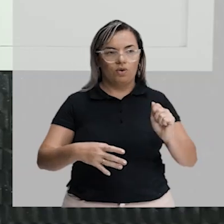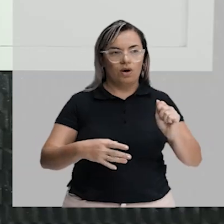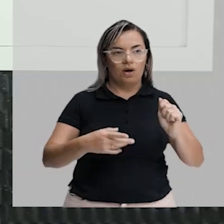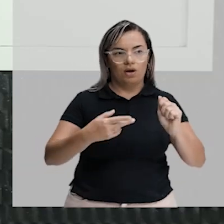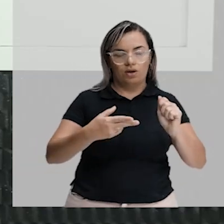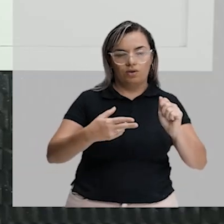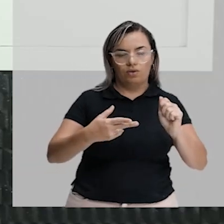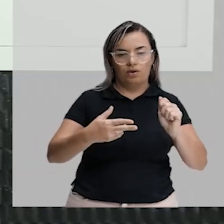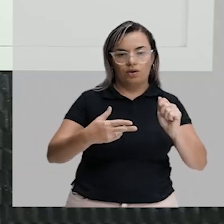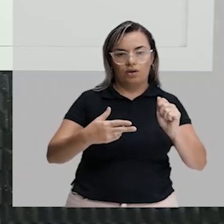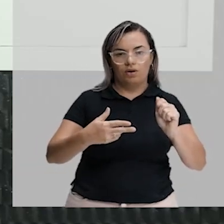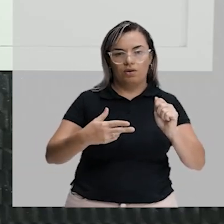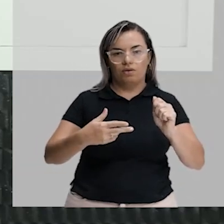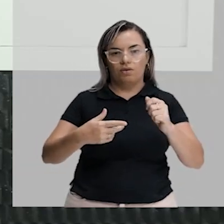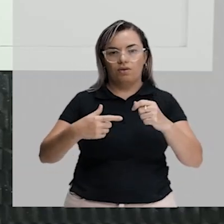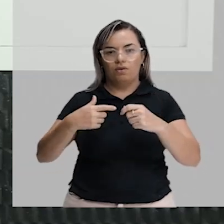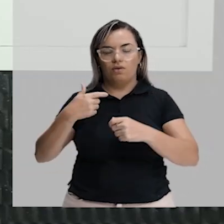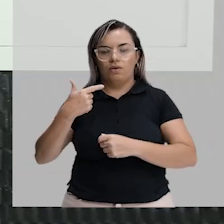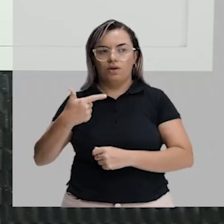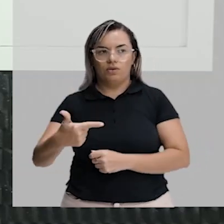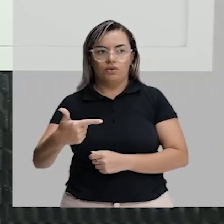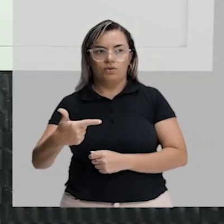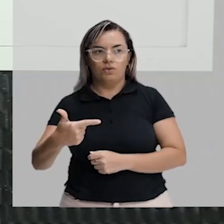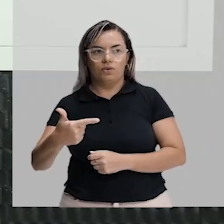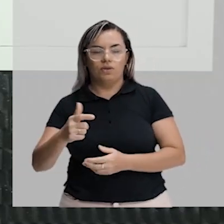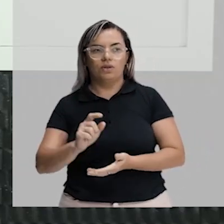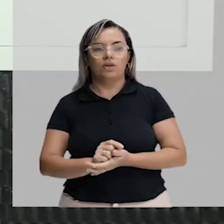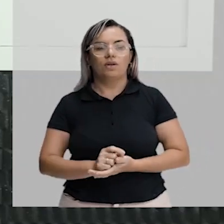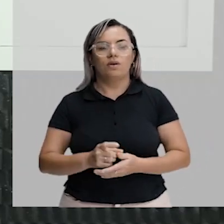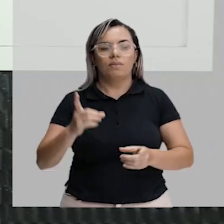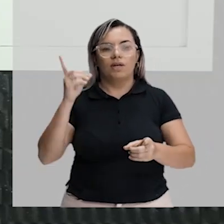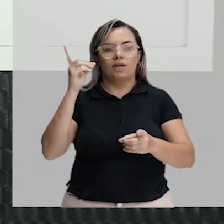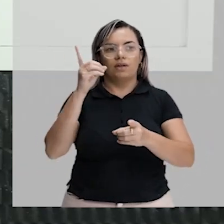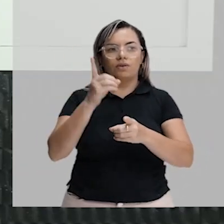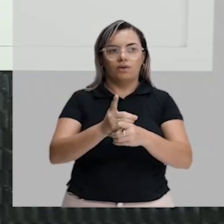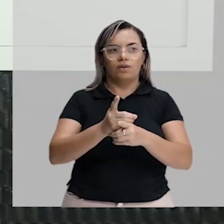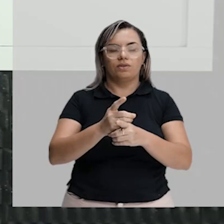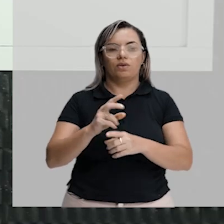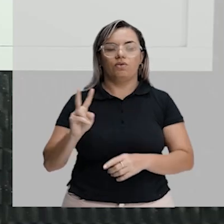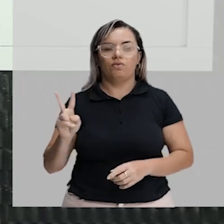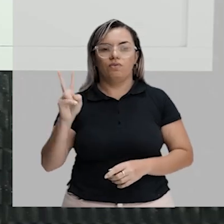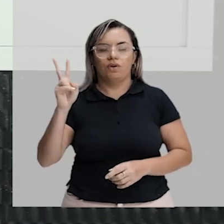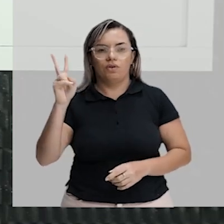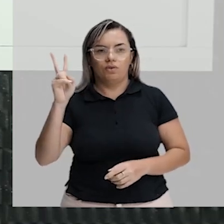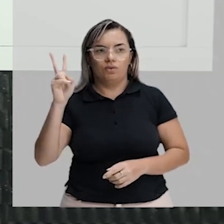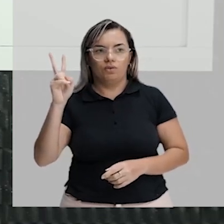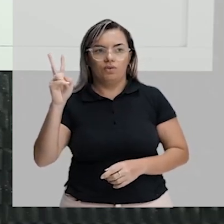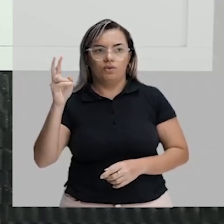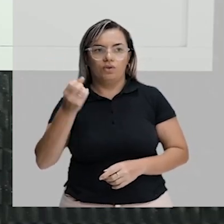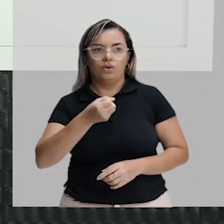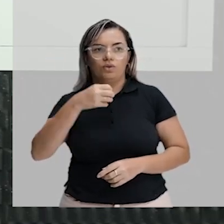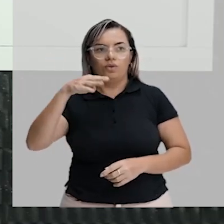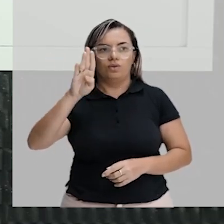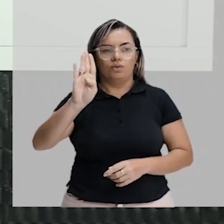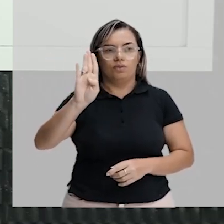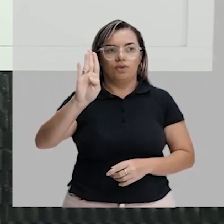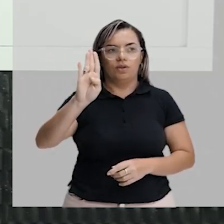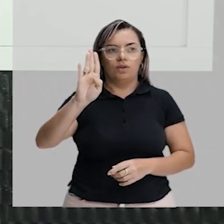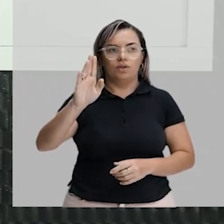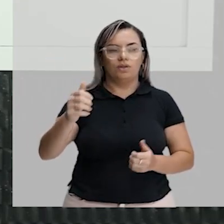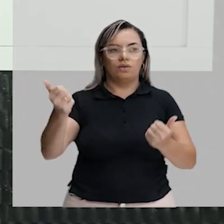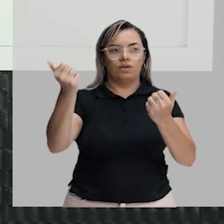você substituir aqui, ó, numa equação. Vai ficar menos o 2 mais B igual a